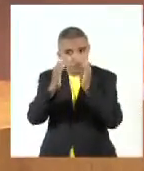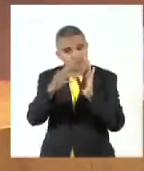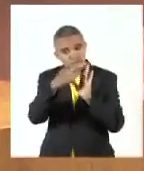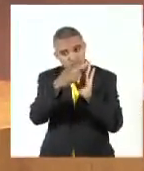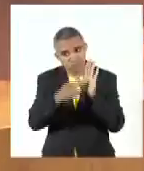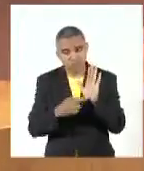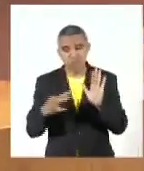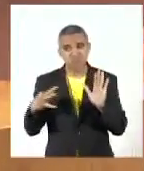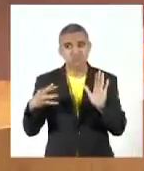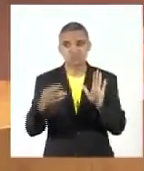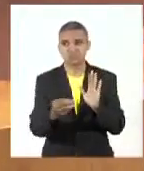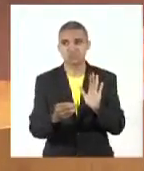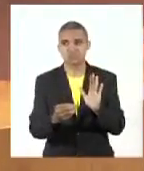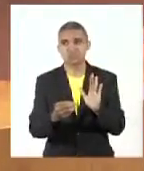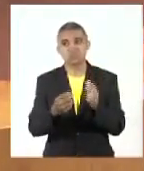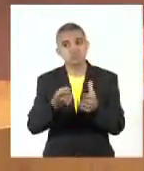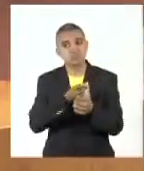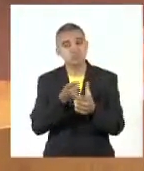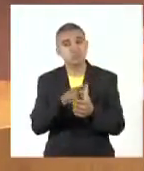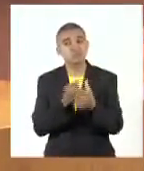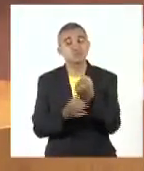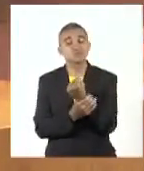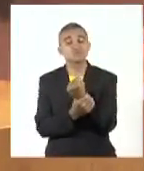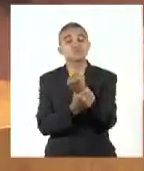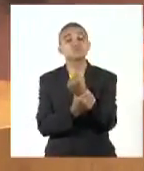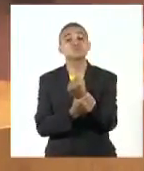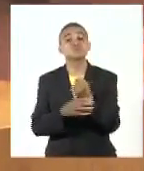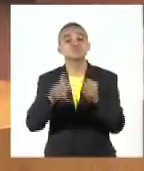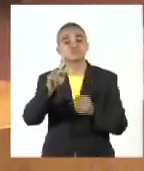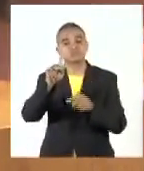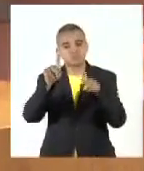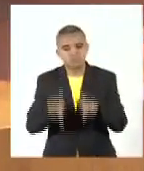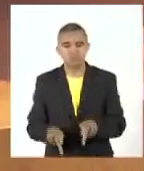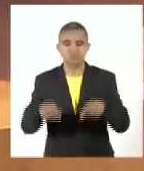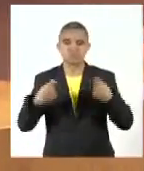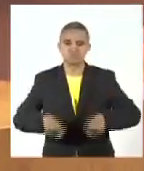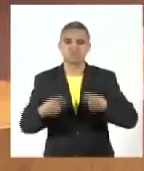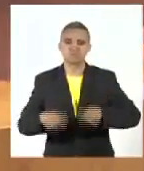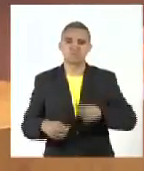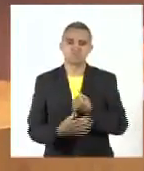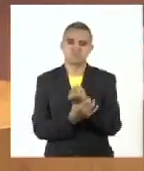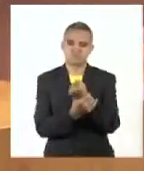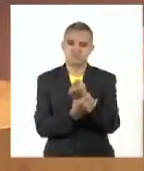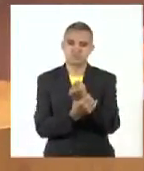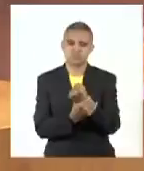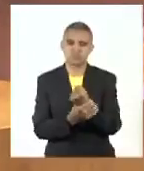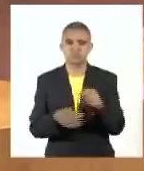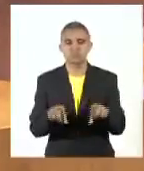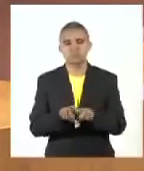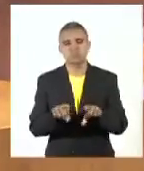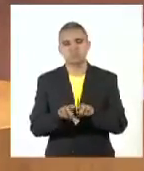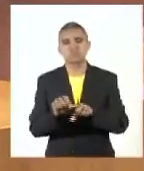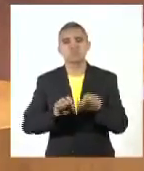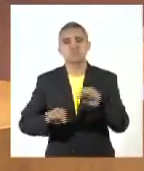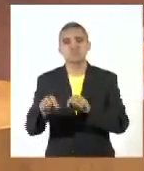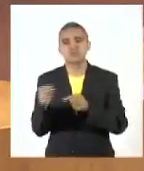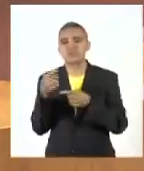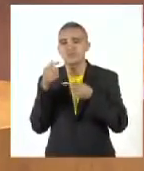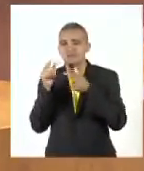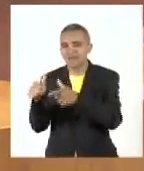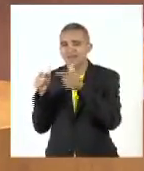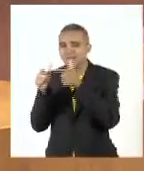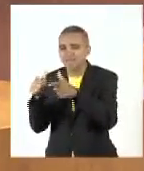pelo menos dar segurança para o povo nas ruas, que comece pelo menos a não debochar do